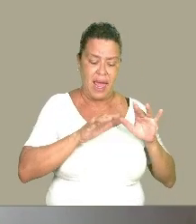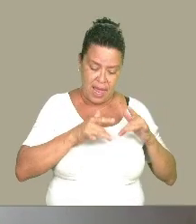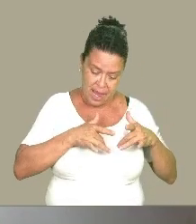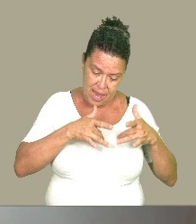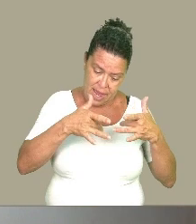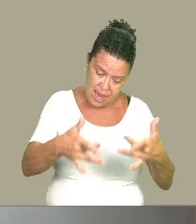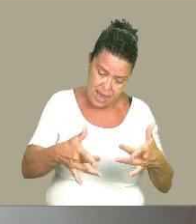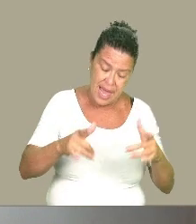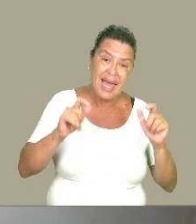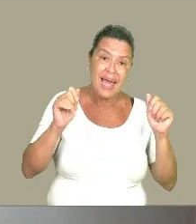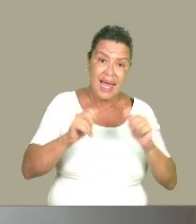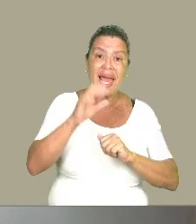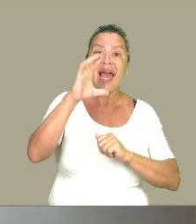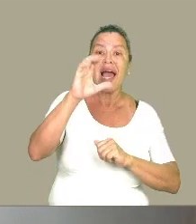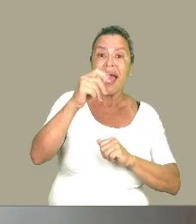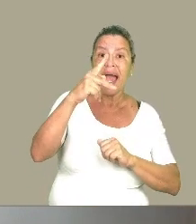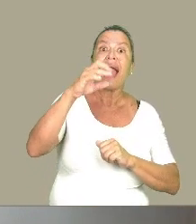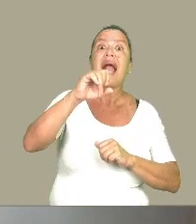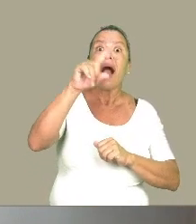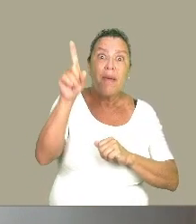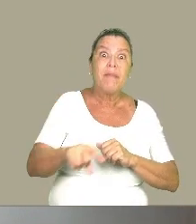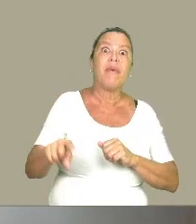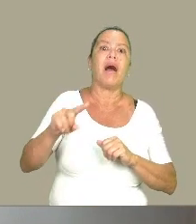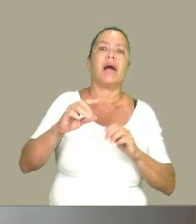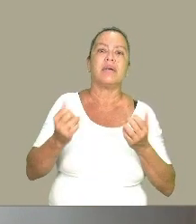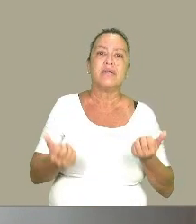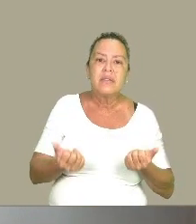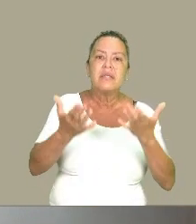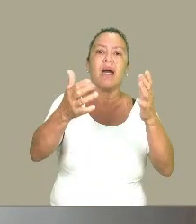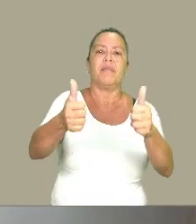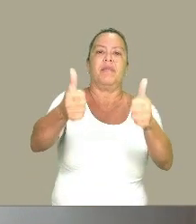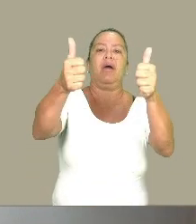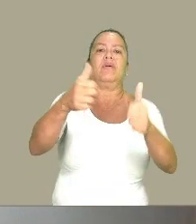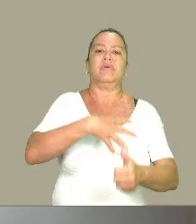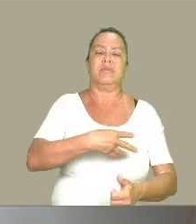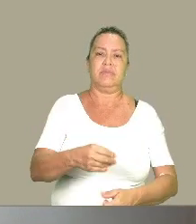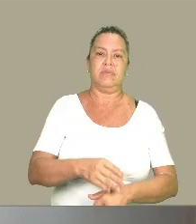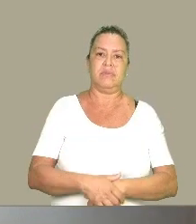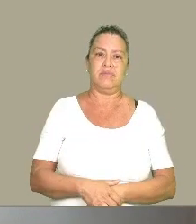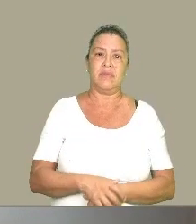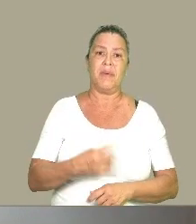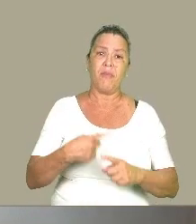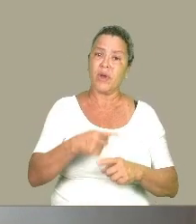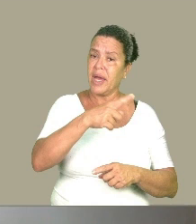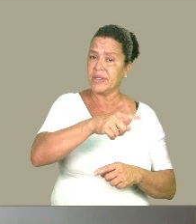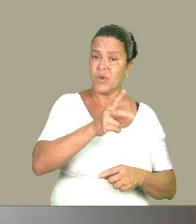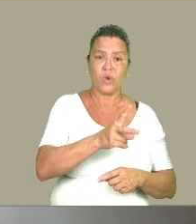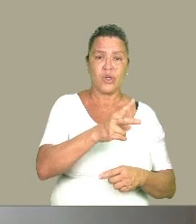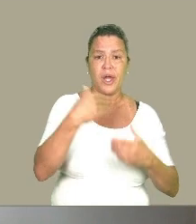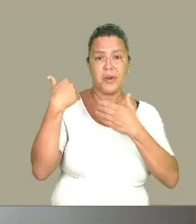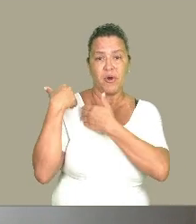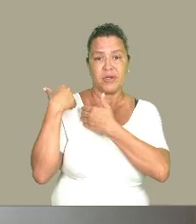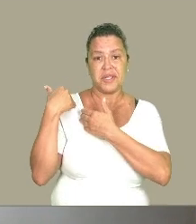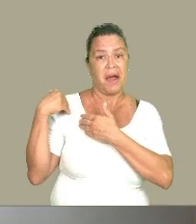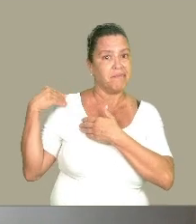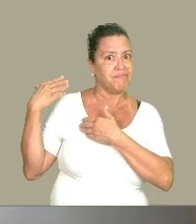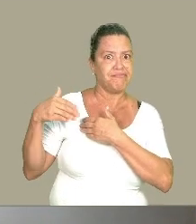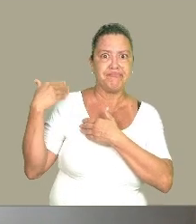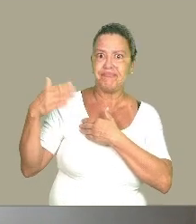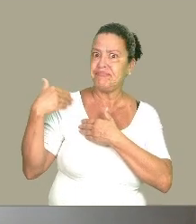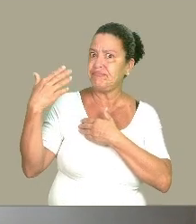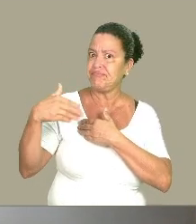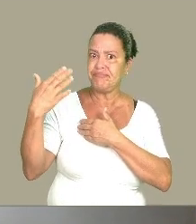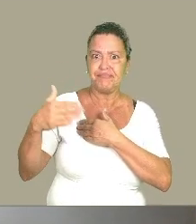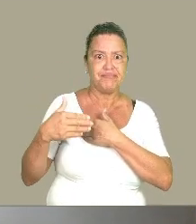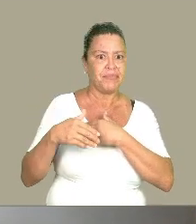seja capaz de proporcionar o melhor aos seus filhos, porque eles continuarão responsáveis pela sua